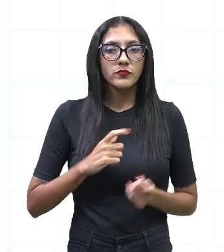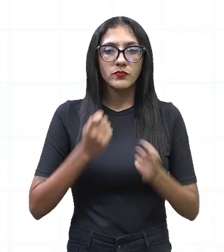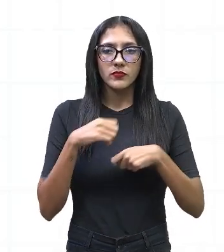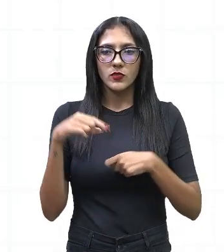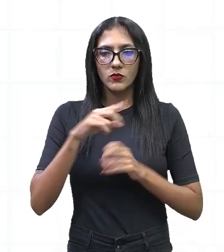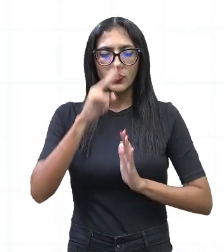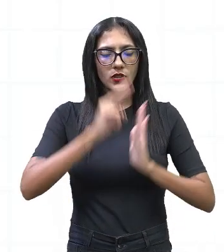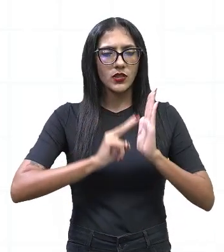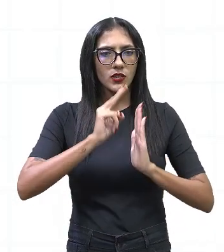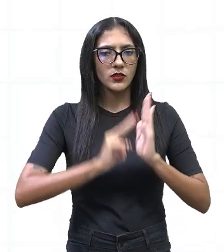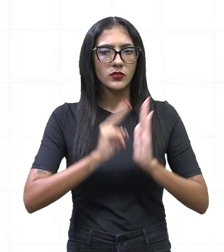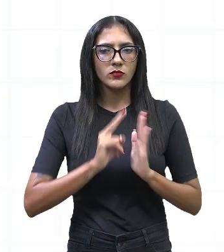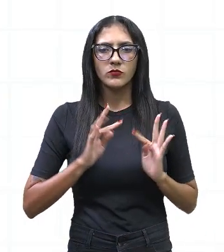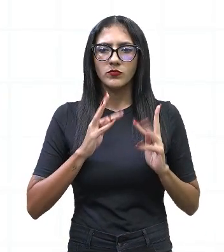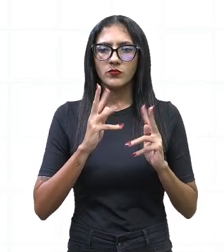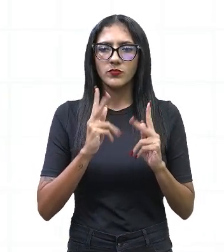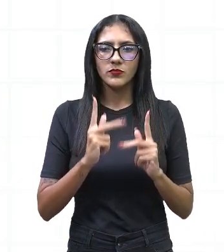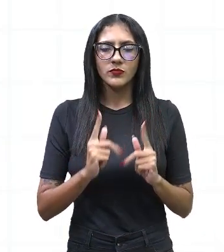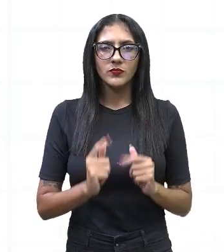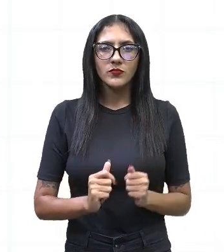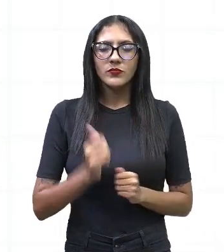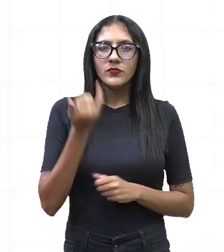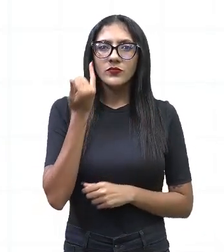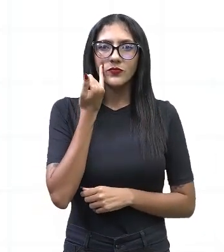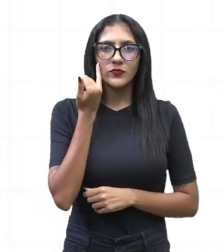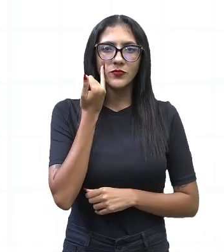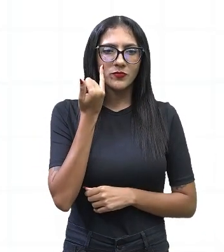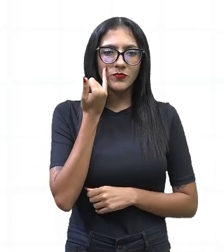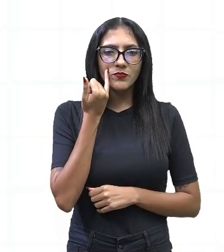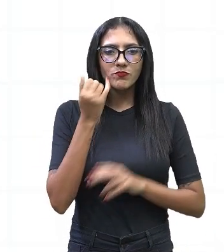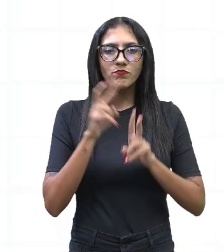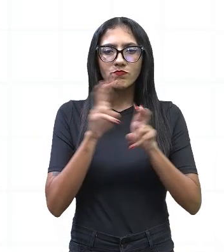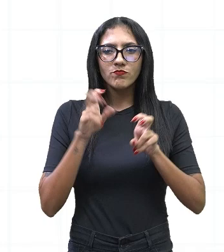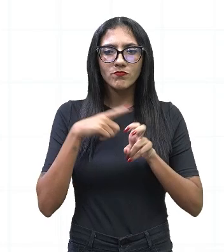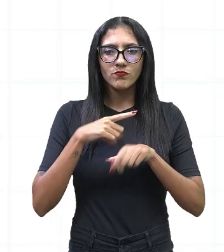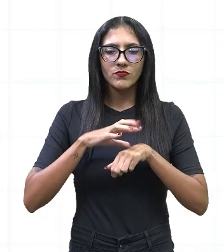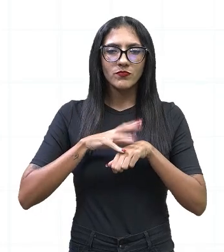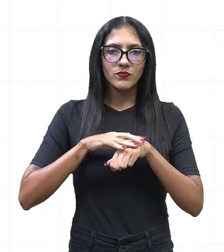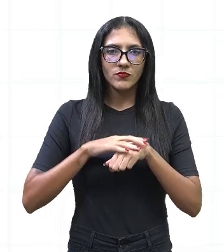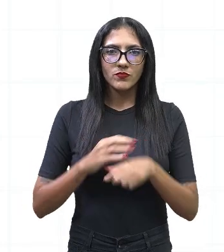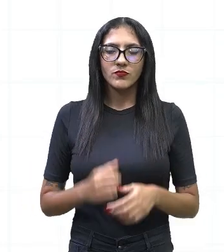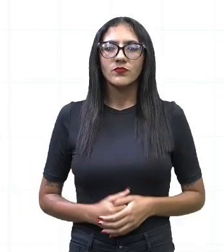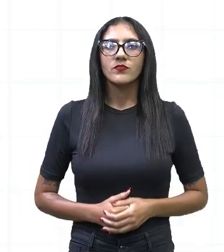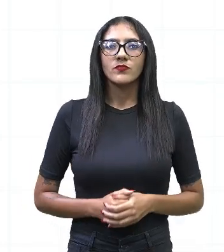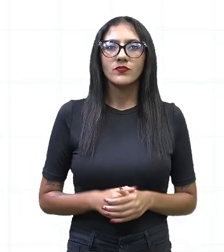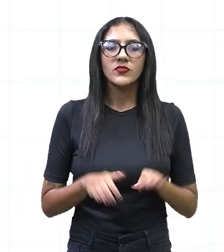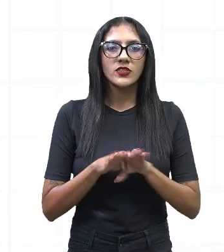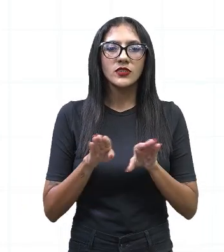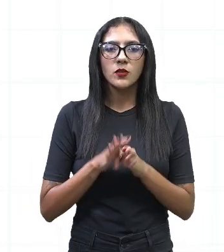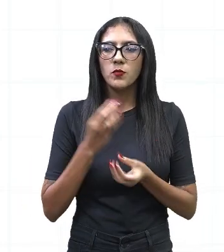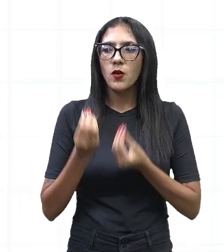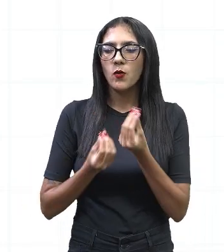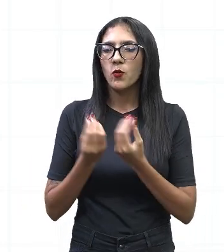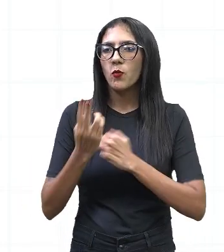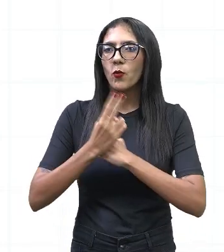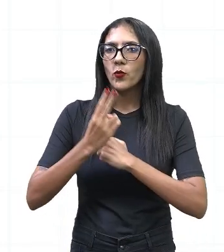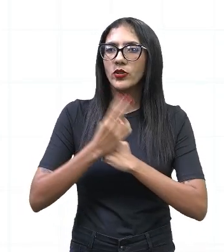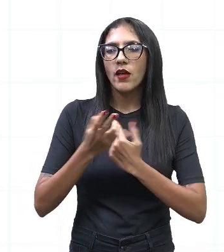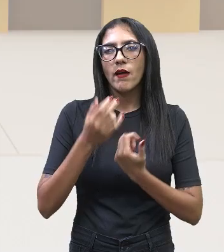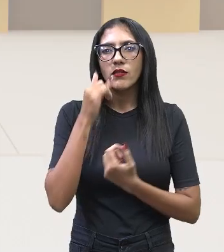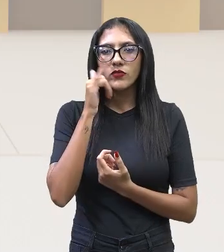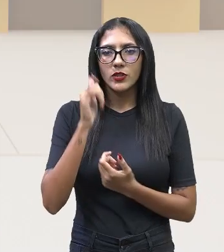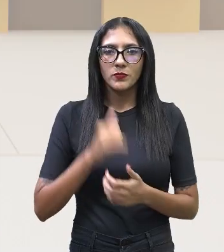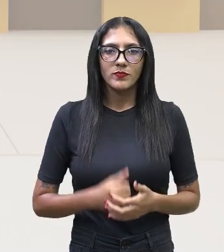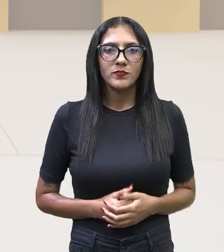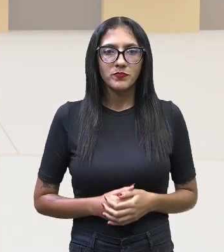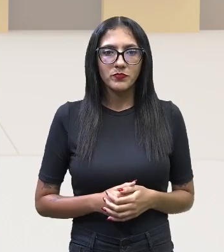a um conjunto de informações, né, sobre a doença e também tratamento e prevenção. Outra